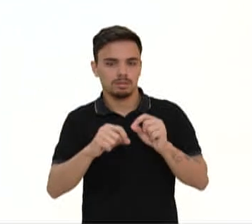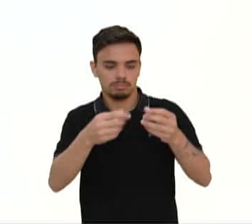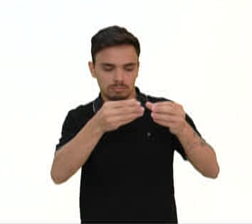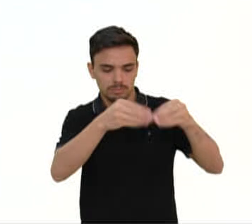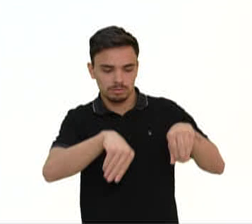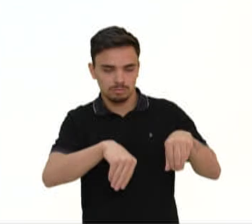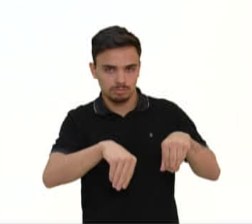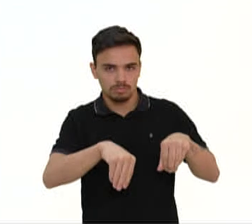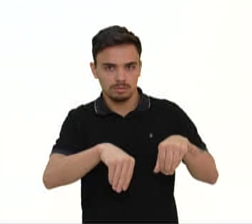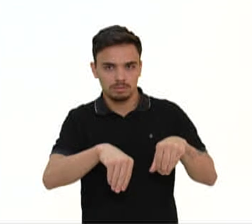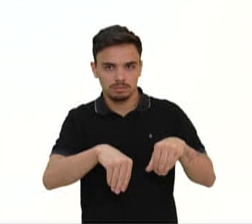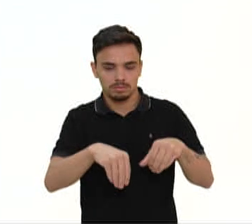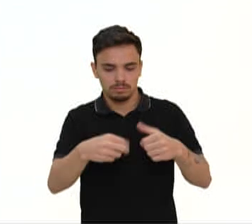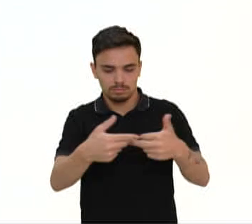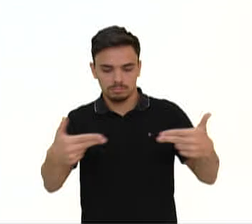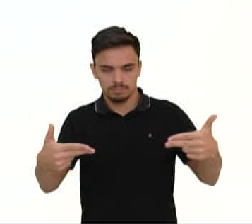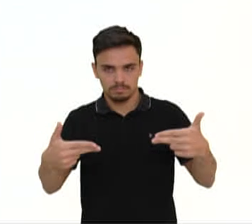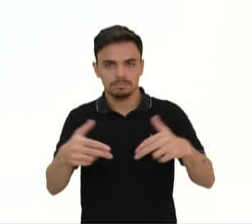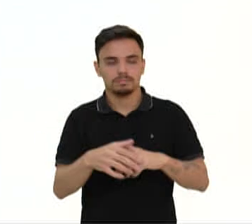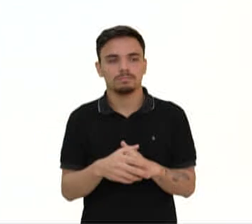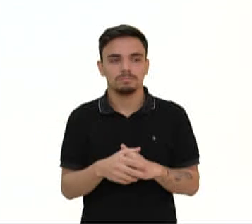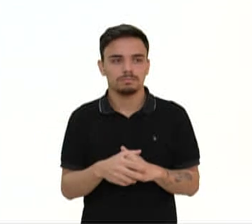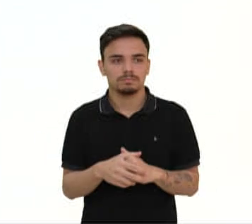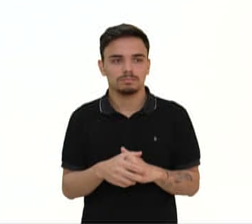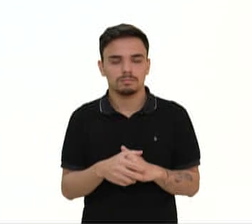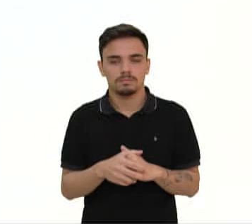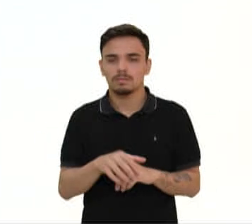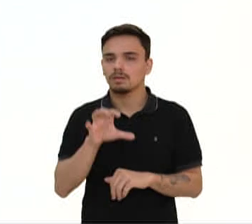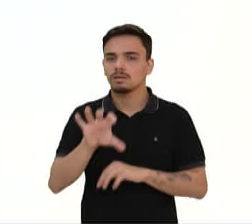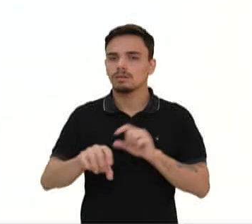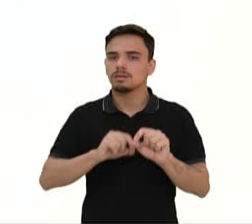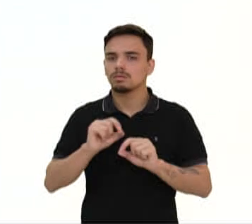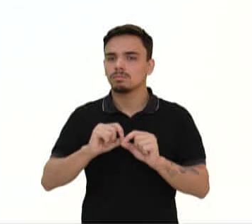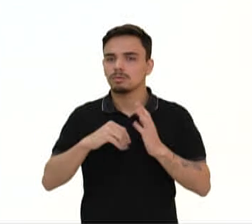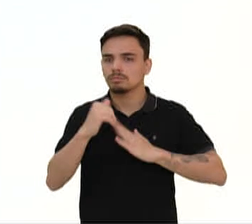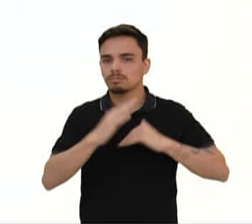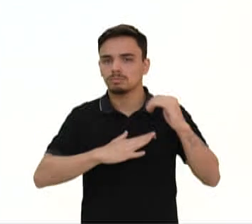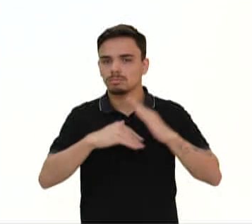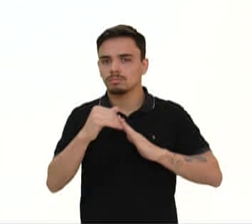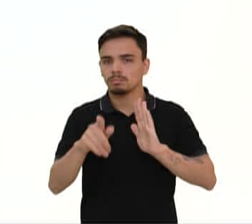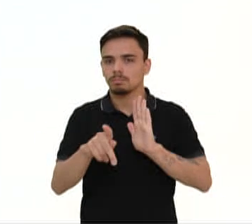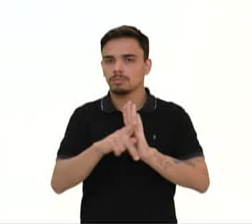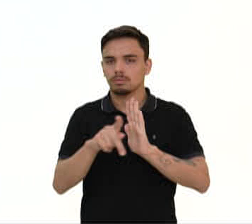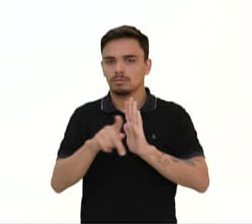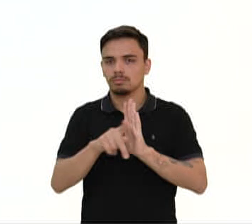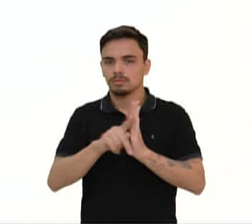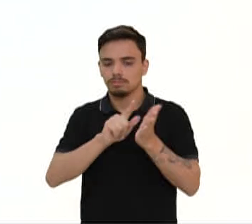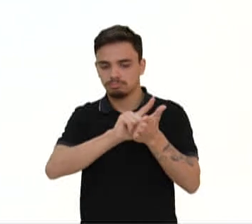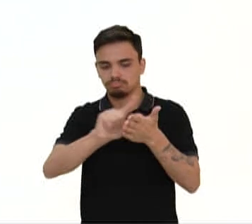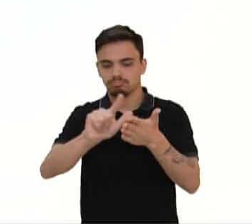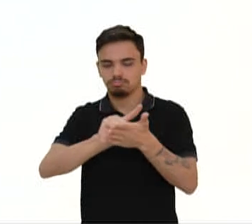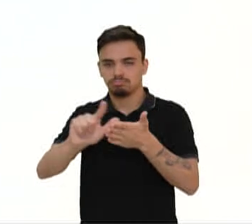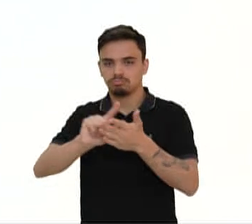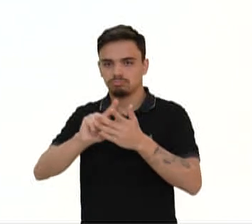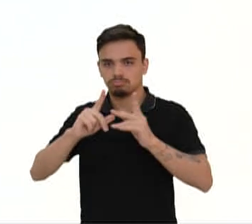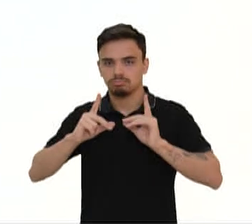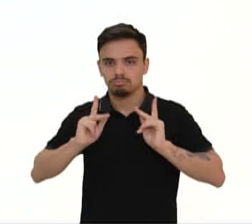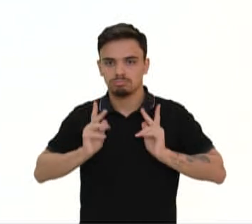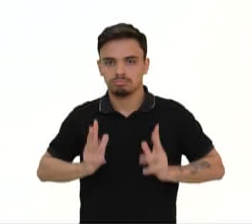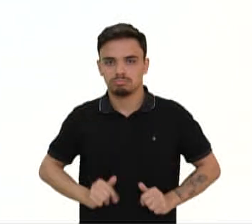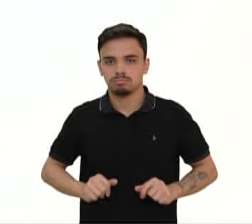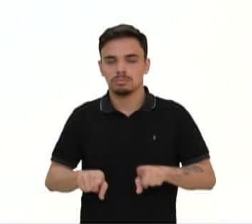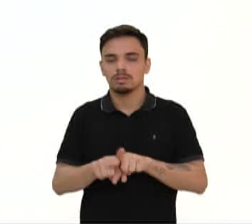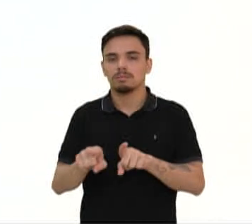entraram em pauta. Isso porque as boas práticas de higiene e, principalmente,